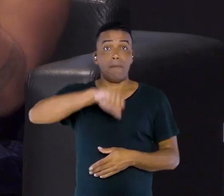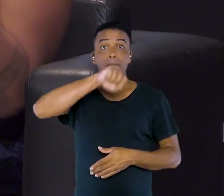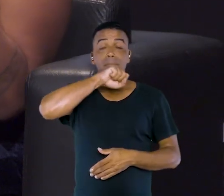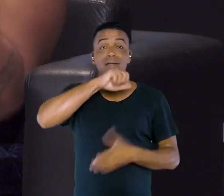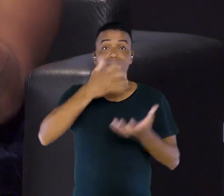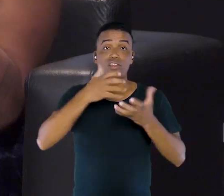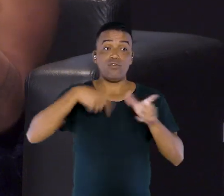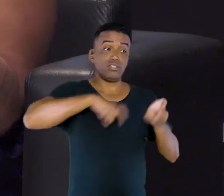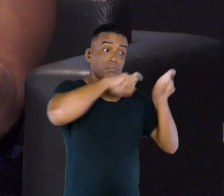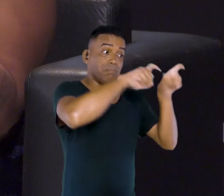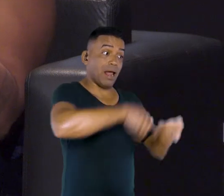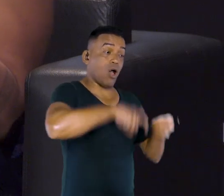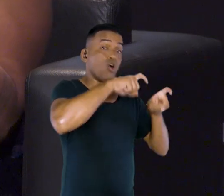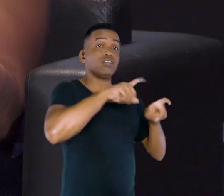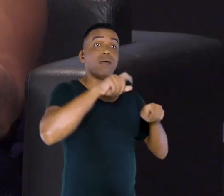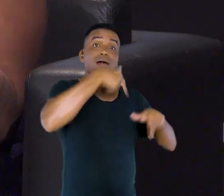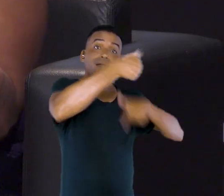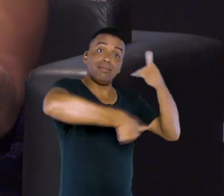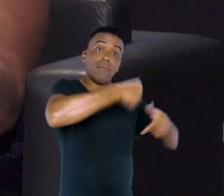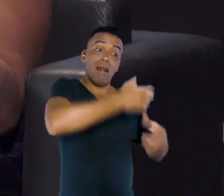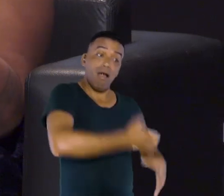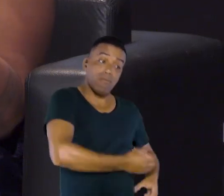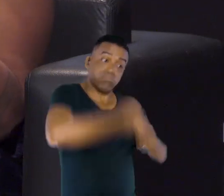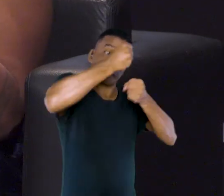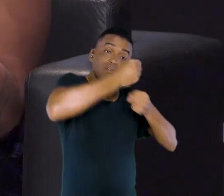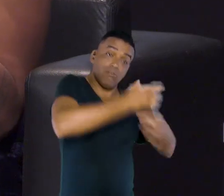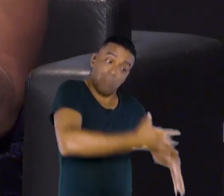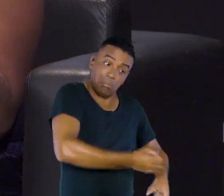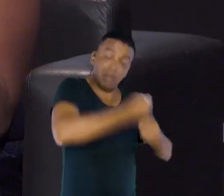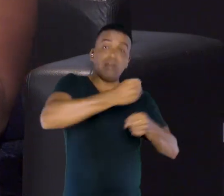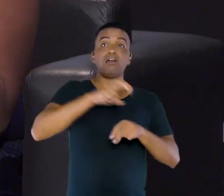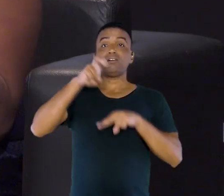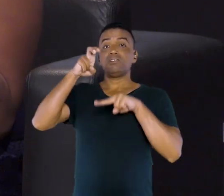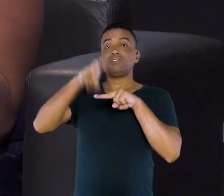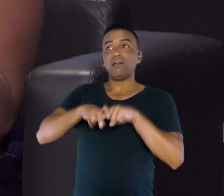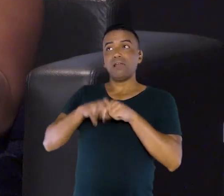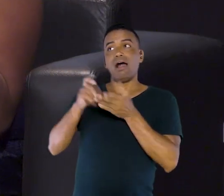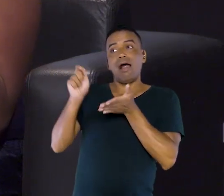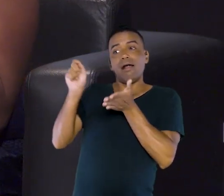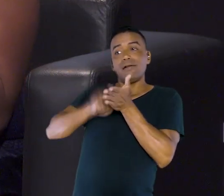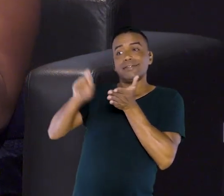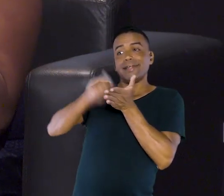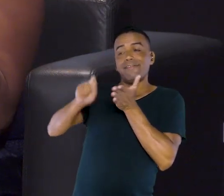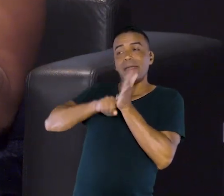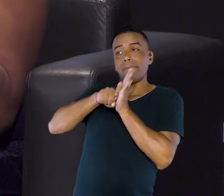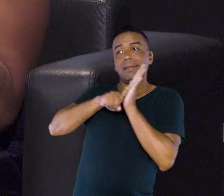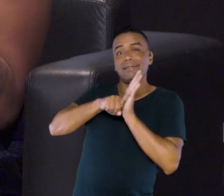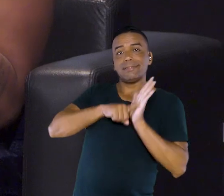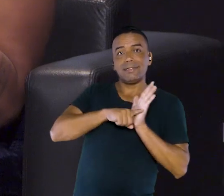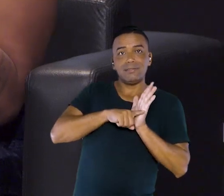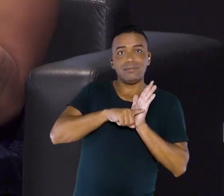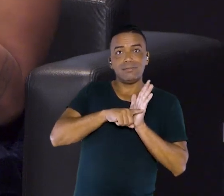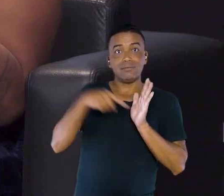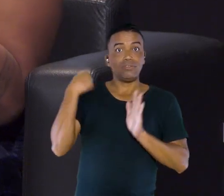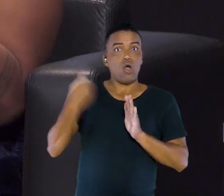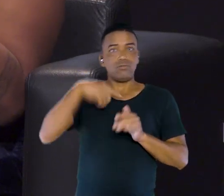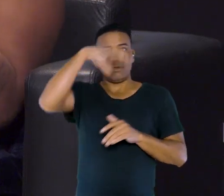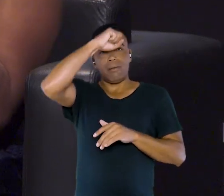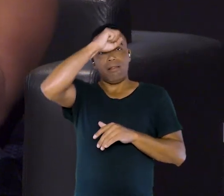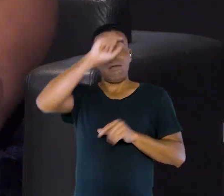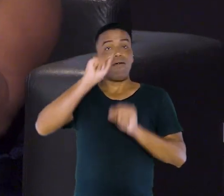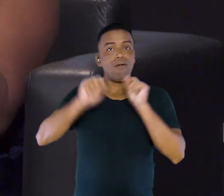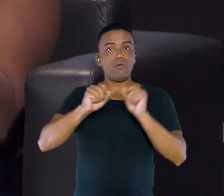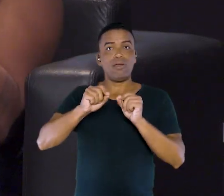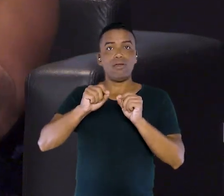mãe queria que eu fosse para a roça, mas para arrancar mandioca, não para sentar no caderno e ir pesquisando. O nosso